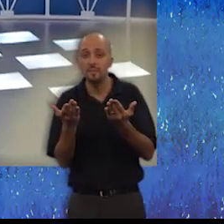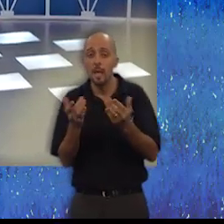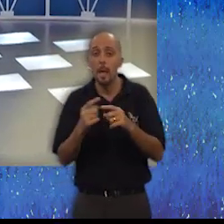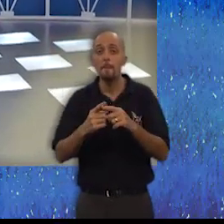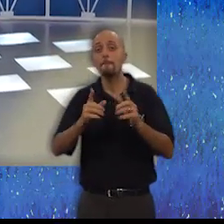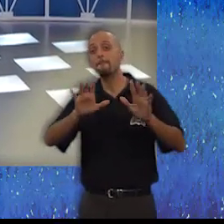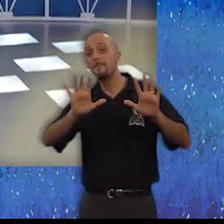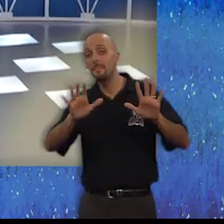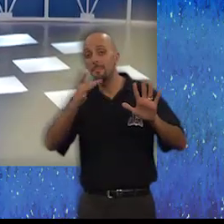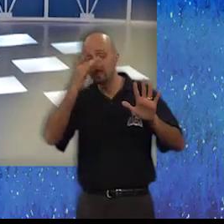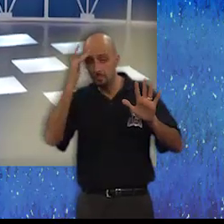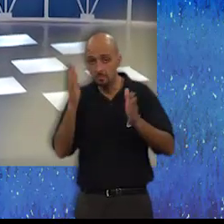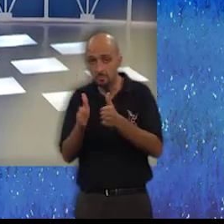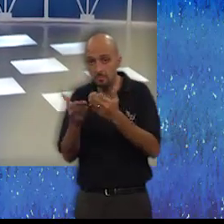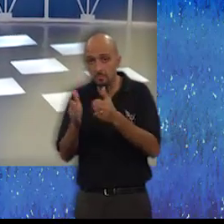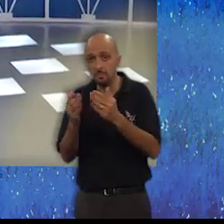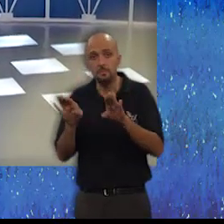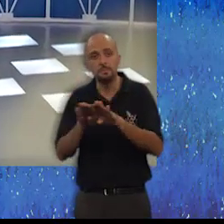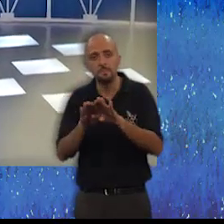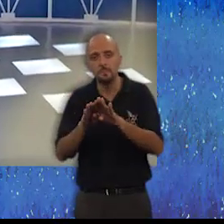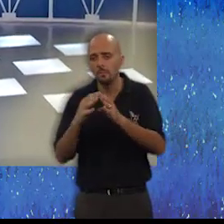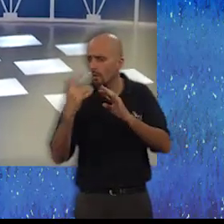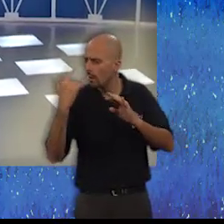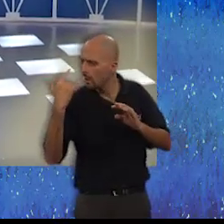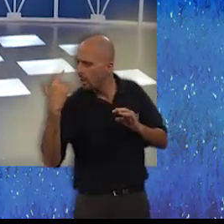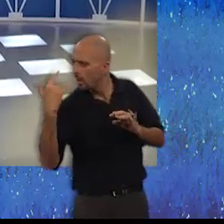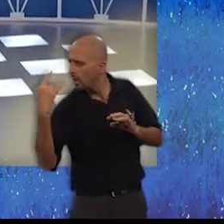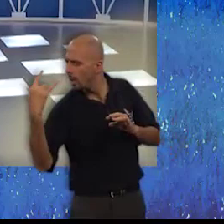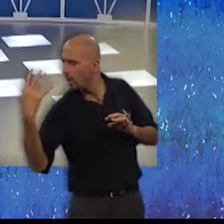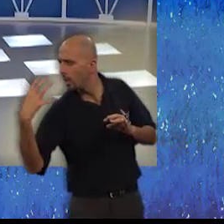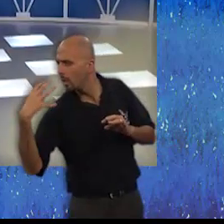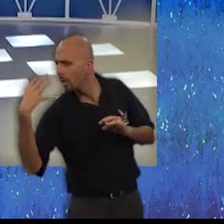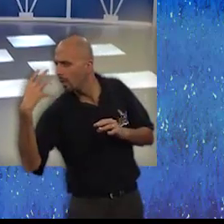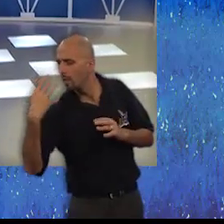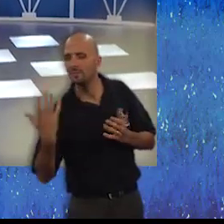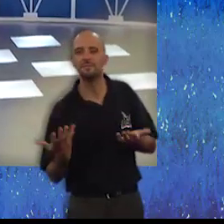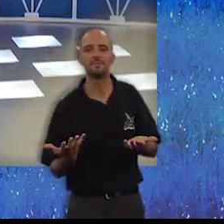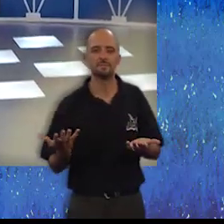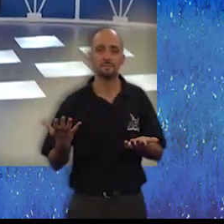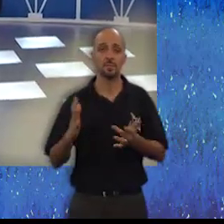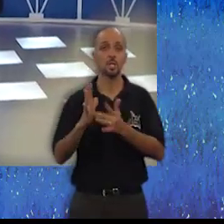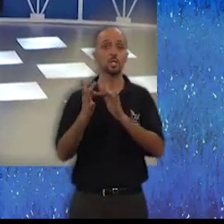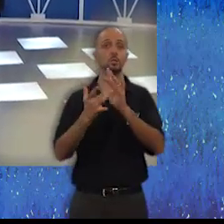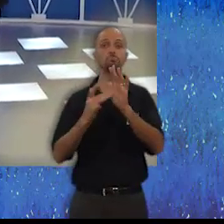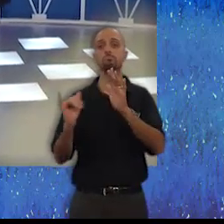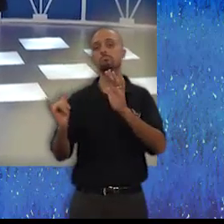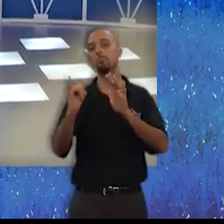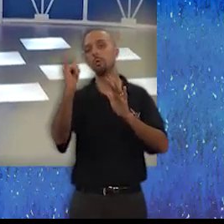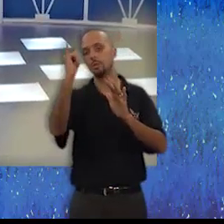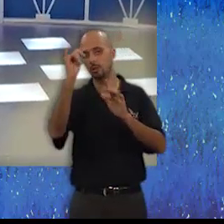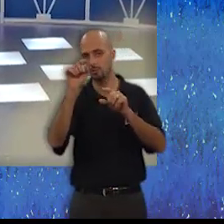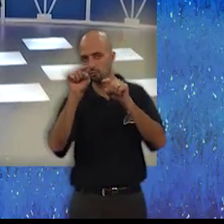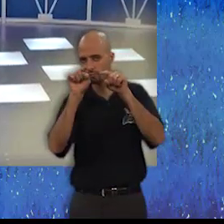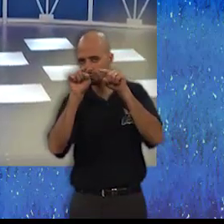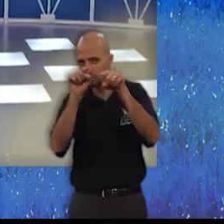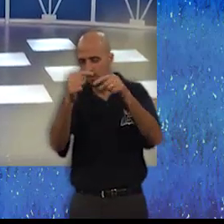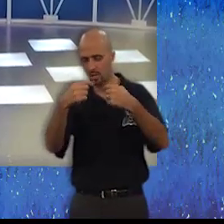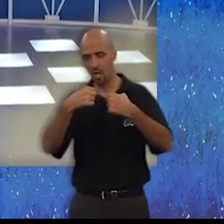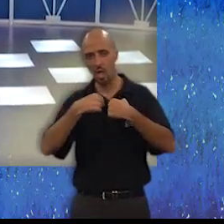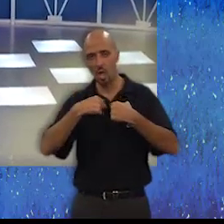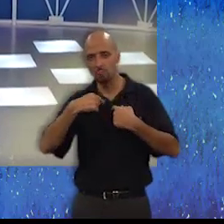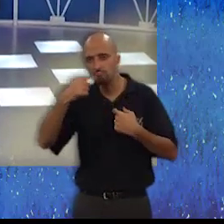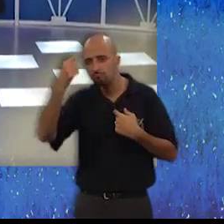o egoísmo é tanto quanto. Portanto, o que Jesus quer que nós entendamos é que nem o rico e nem o